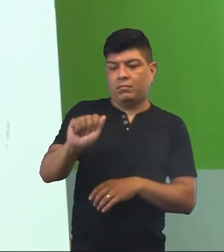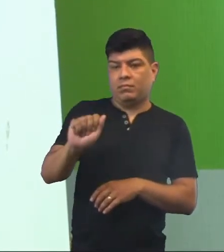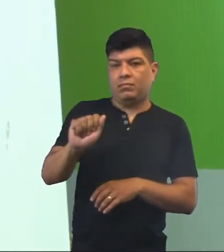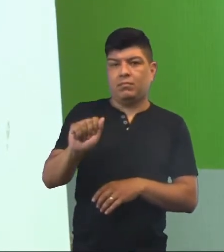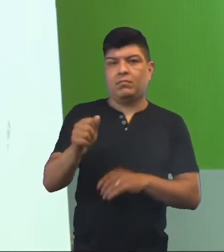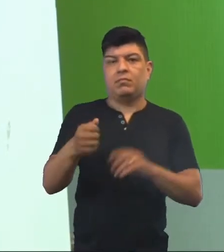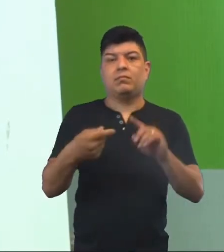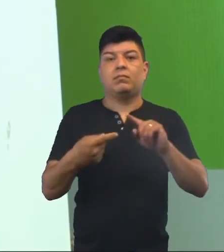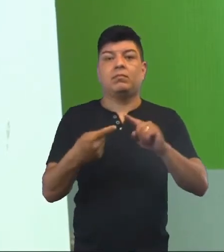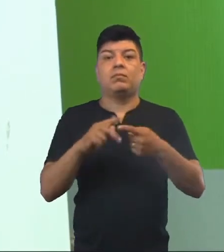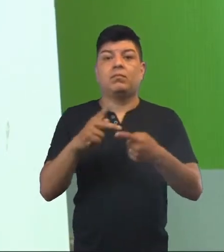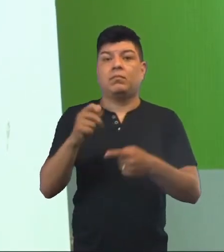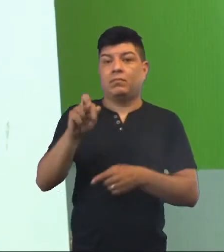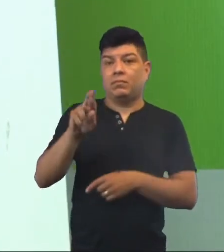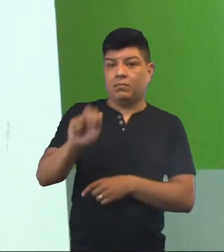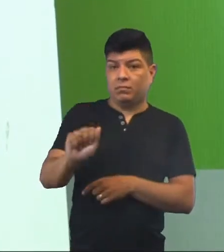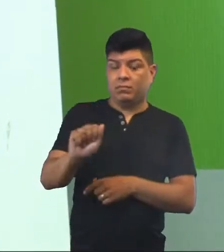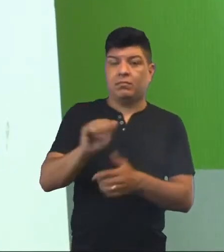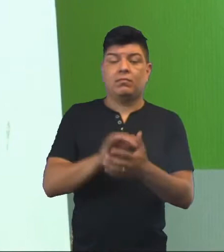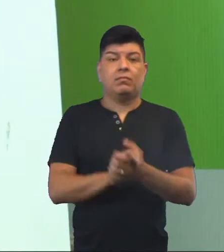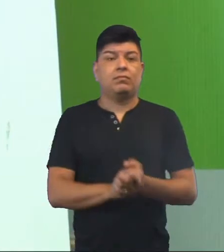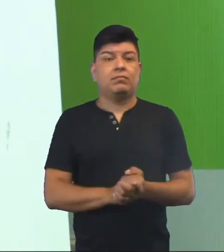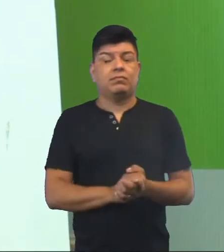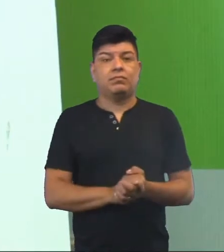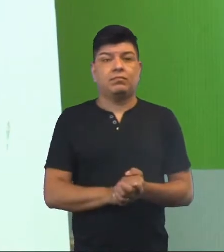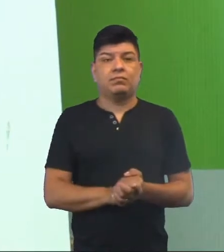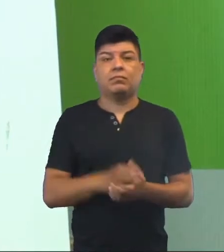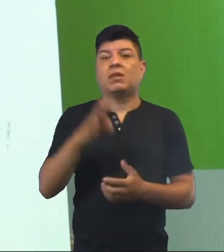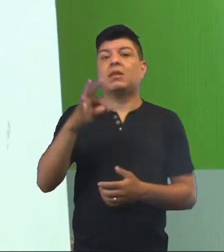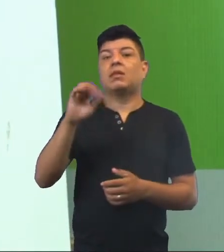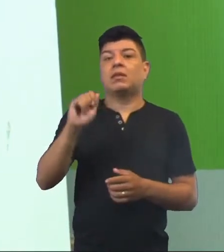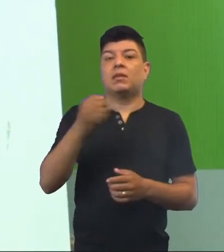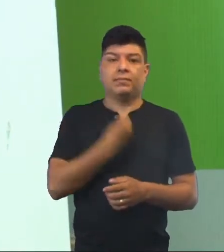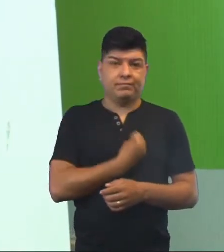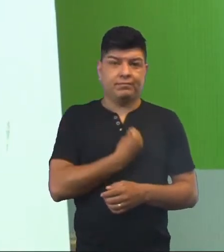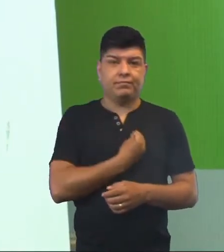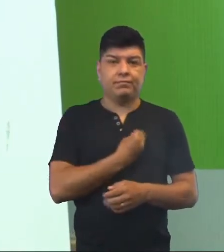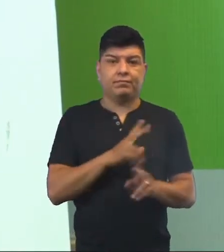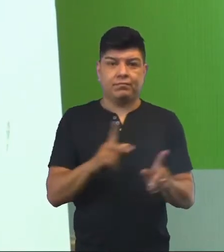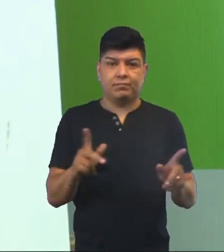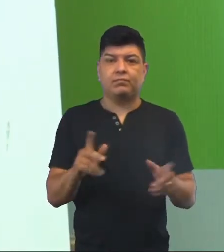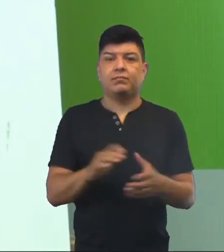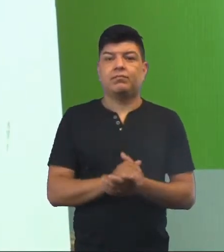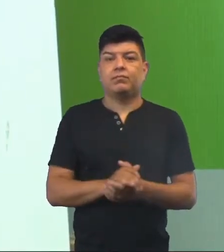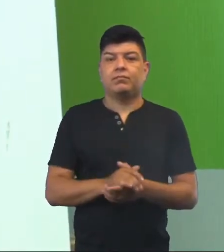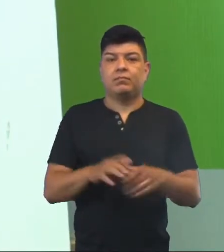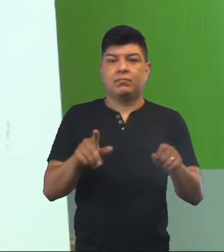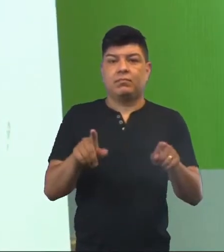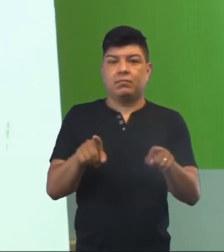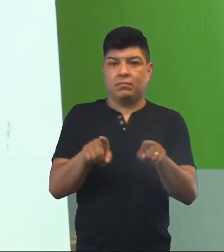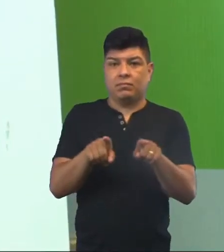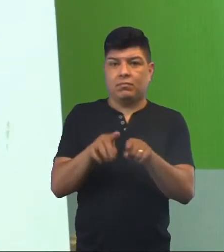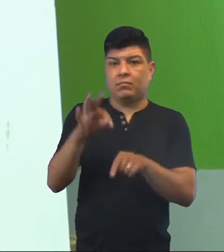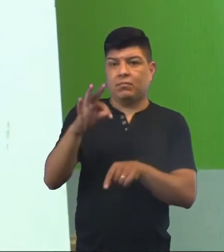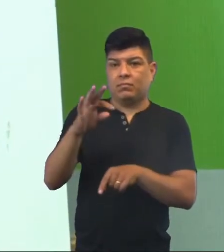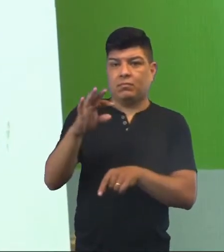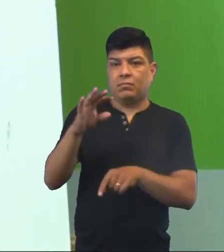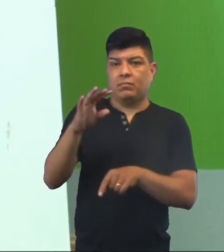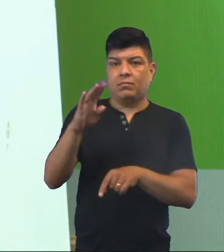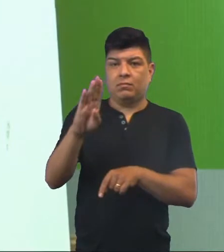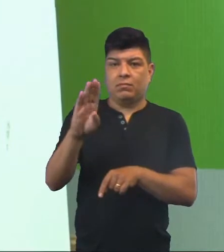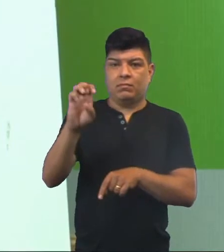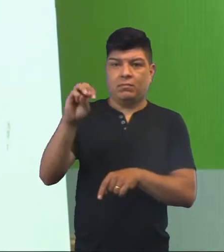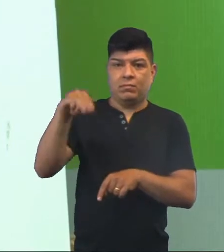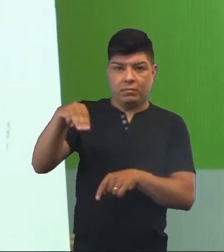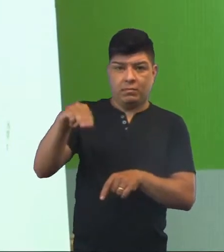é para, né? Tá, que é está. Também, lembra do também? É muito usado